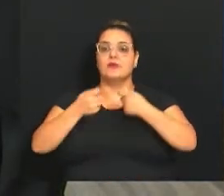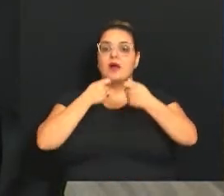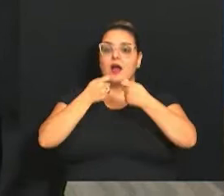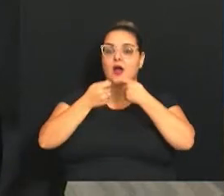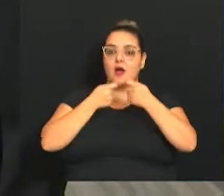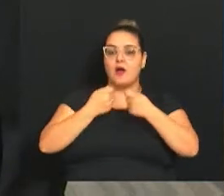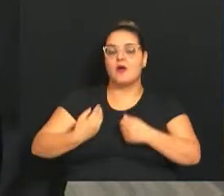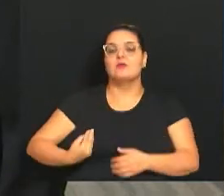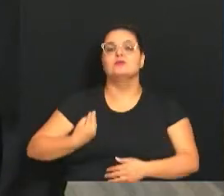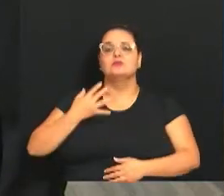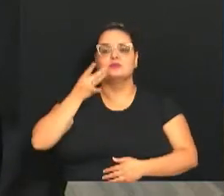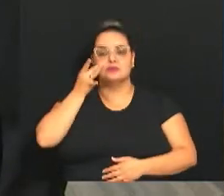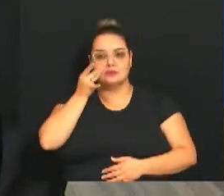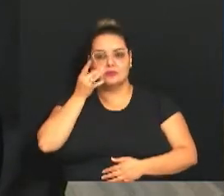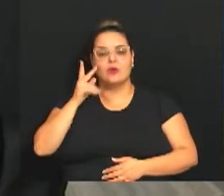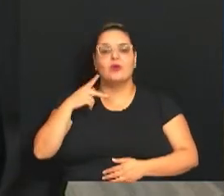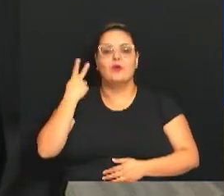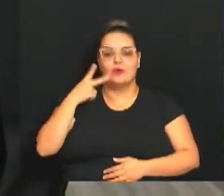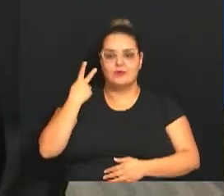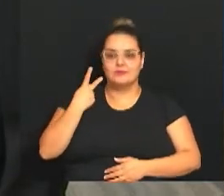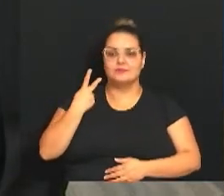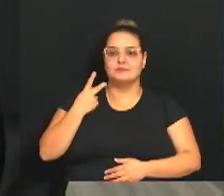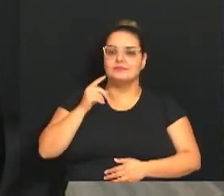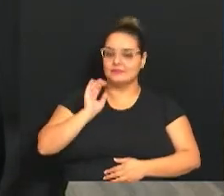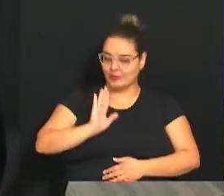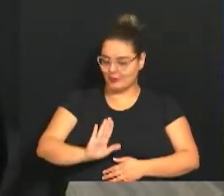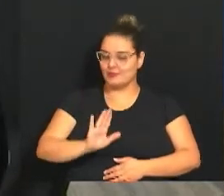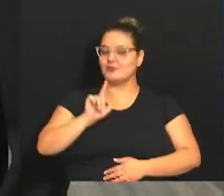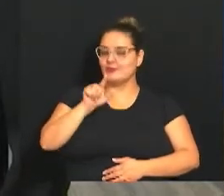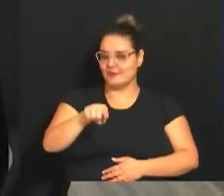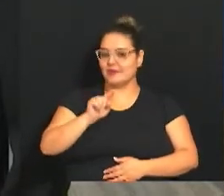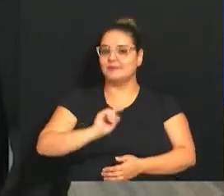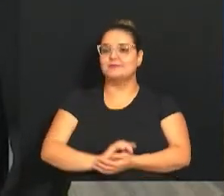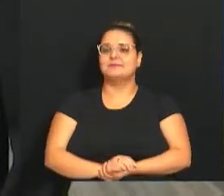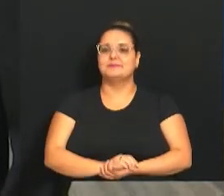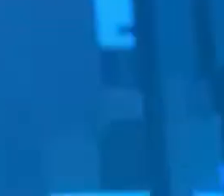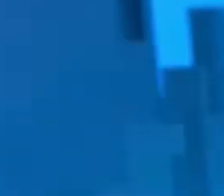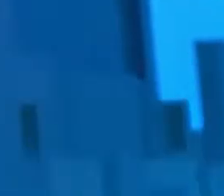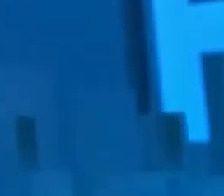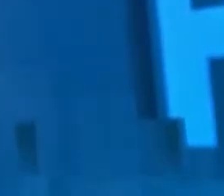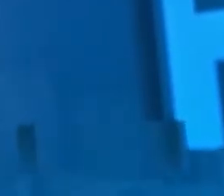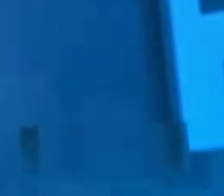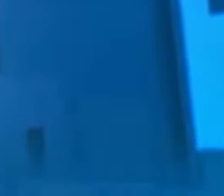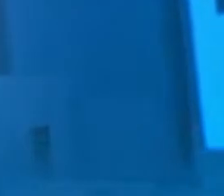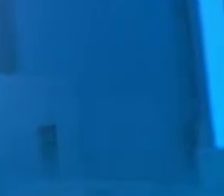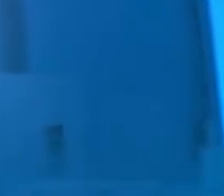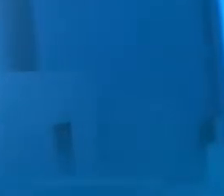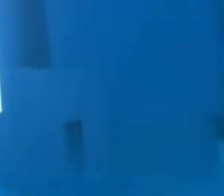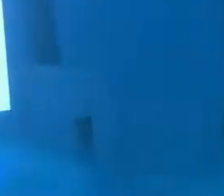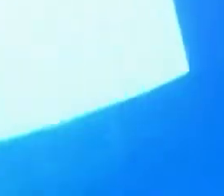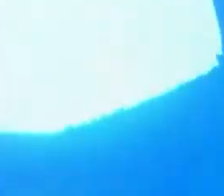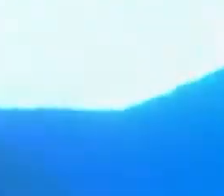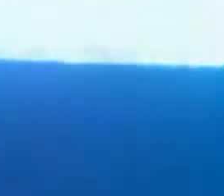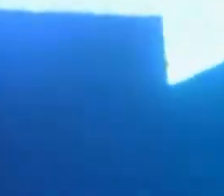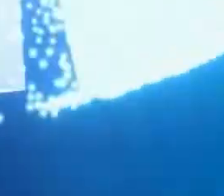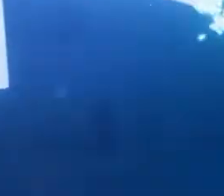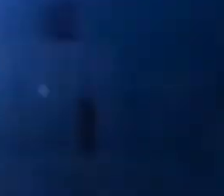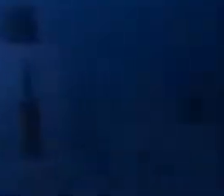ao vivo com a vereadora. Então, não saia daí.